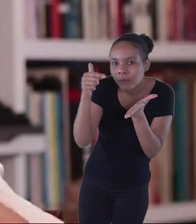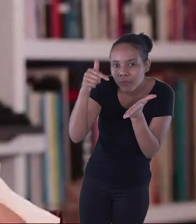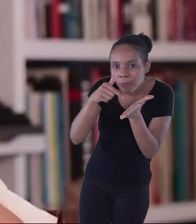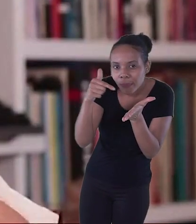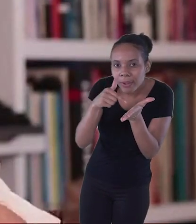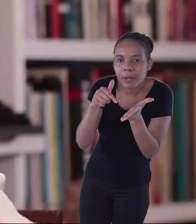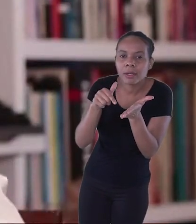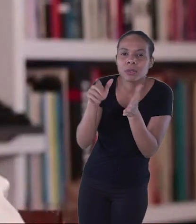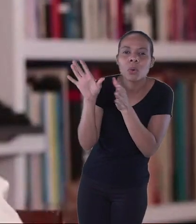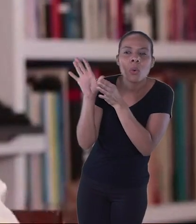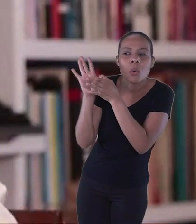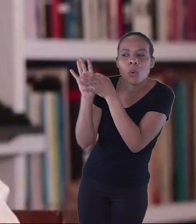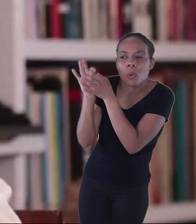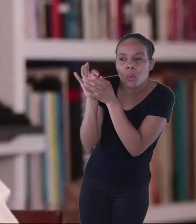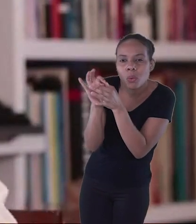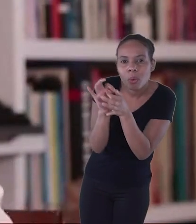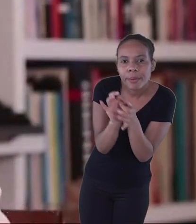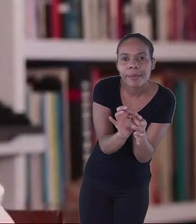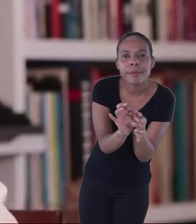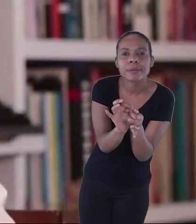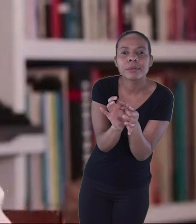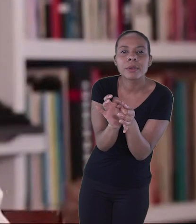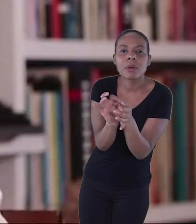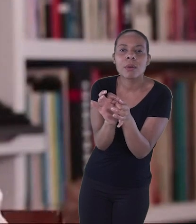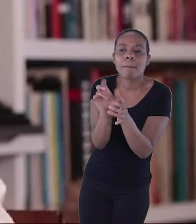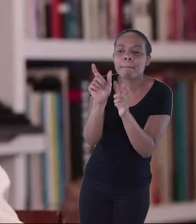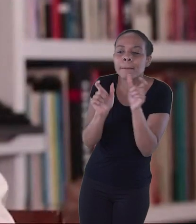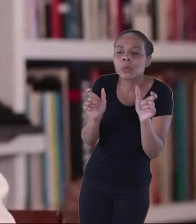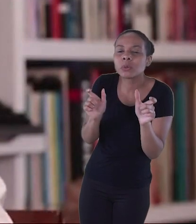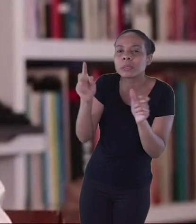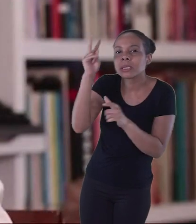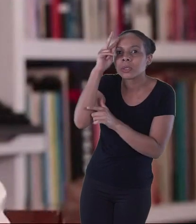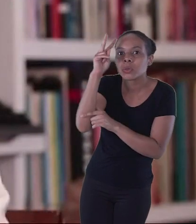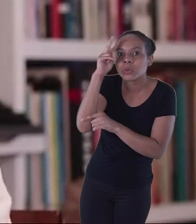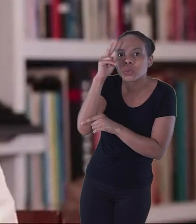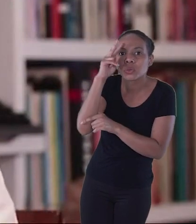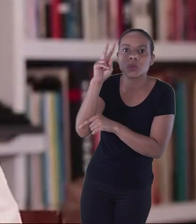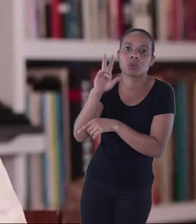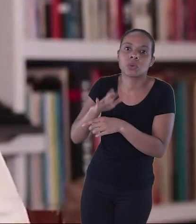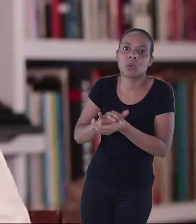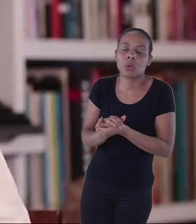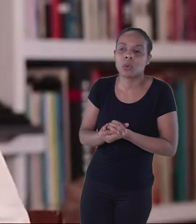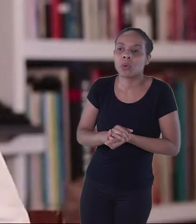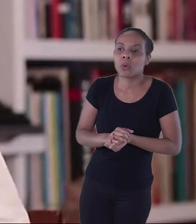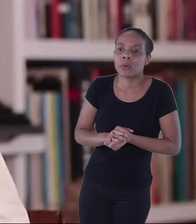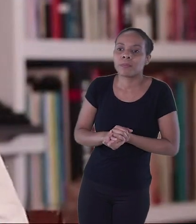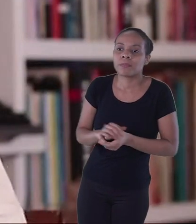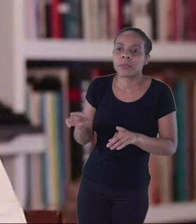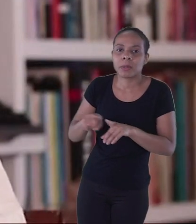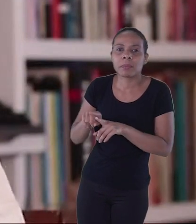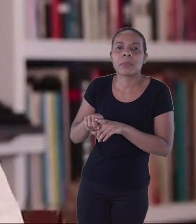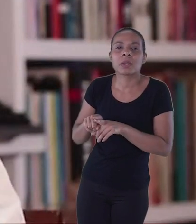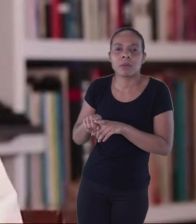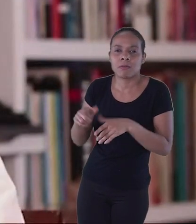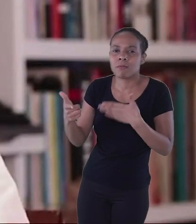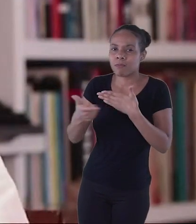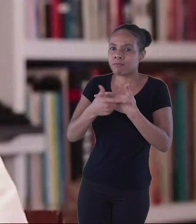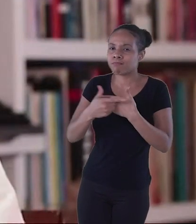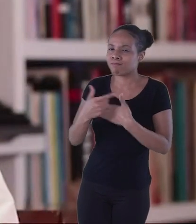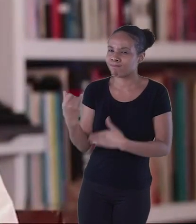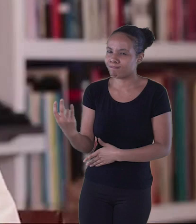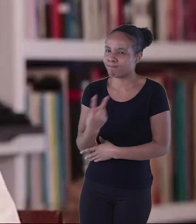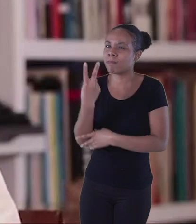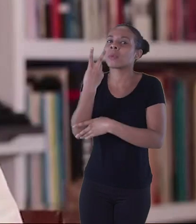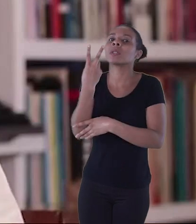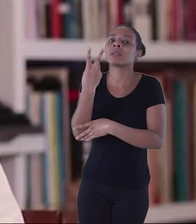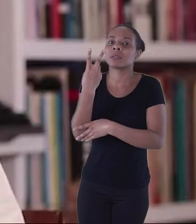personagens históricos nesse período e, obviamente, que tiveram um papel relevante, eu acho que sim, principalmente que